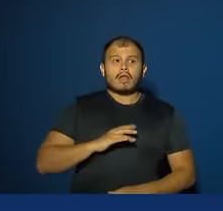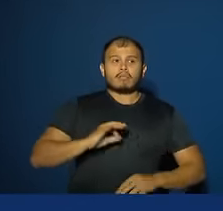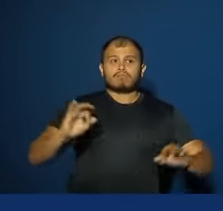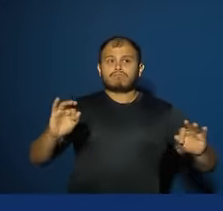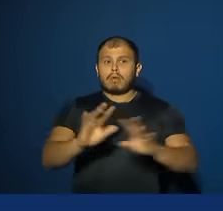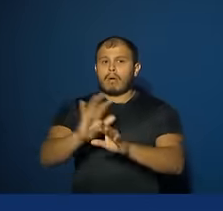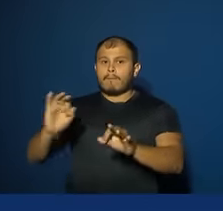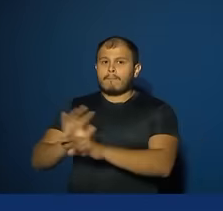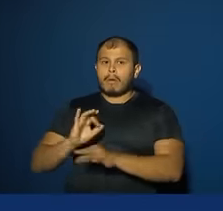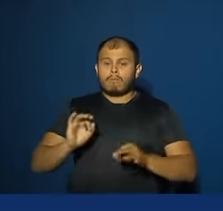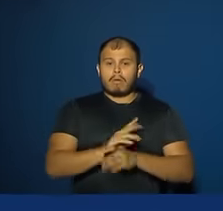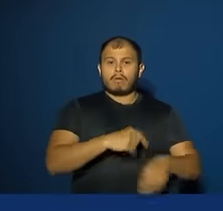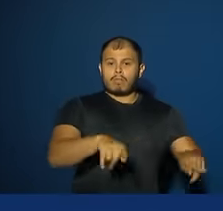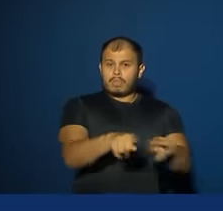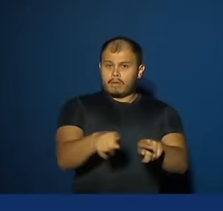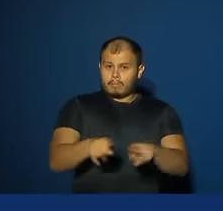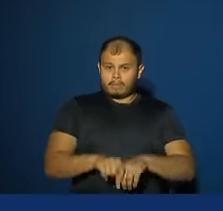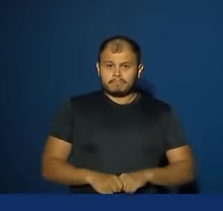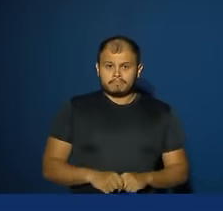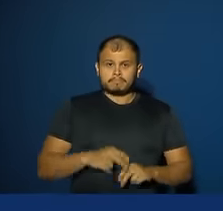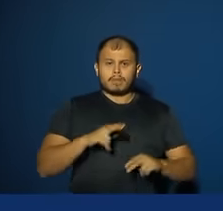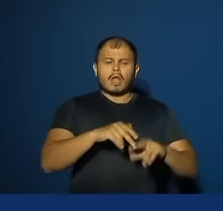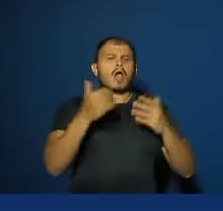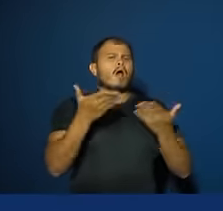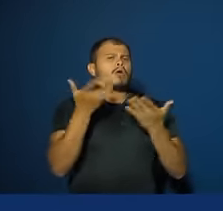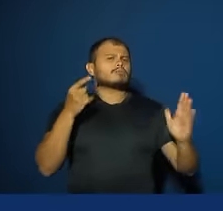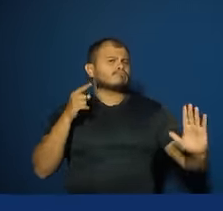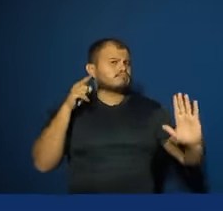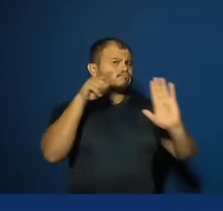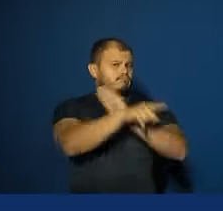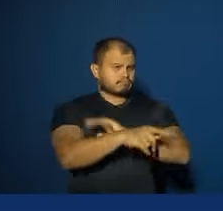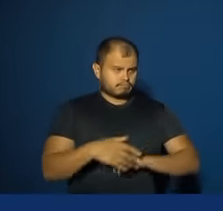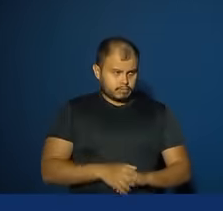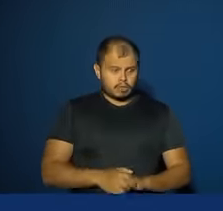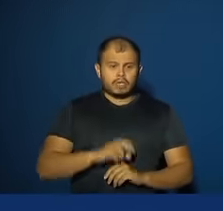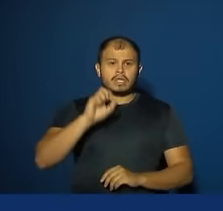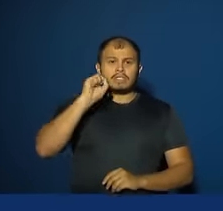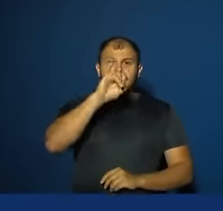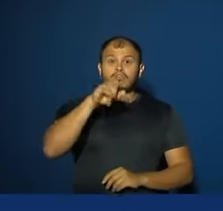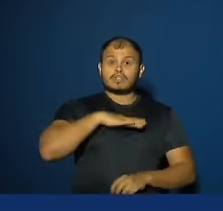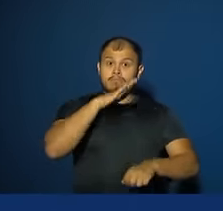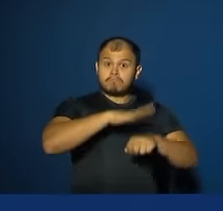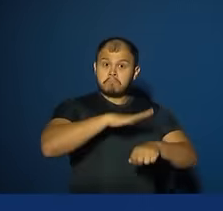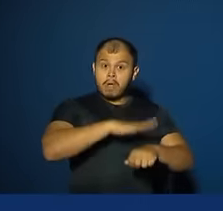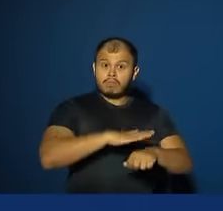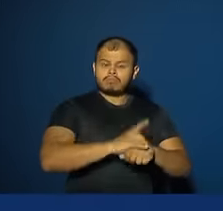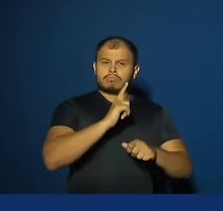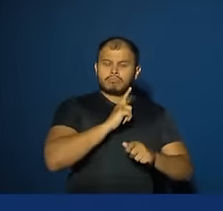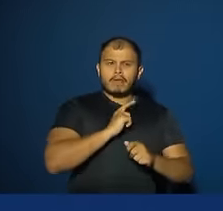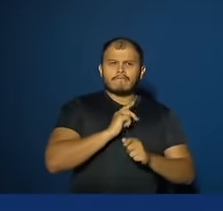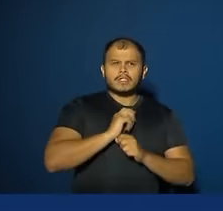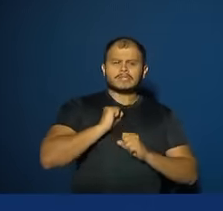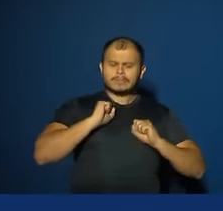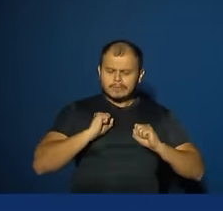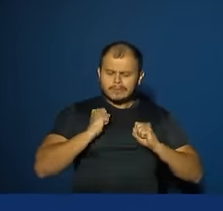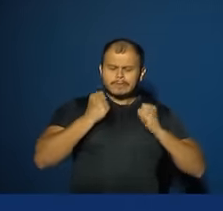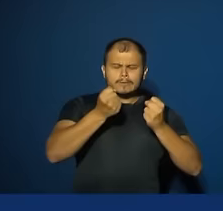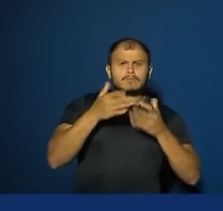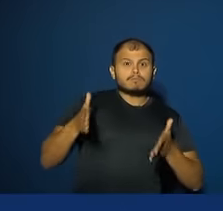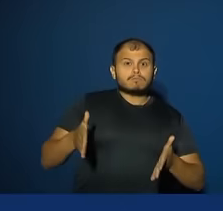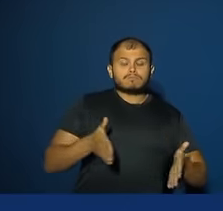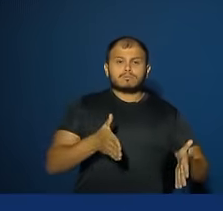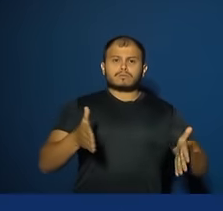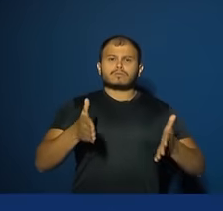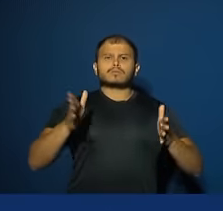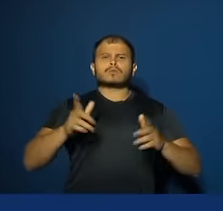soluções colocadas na mesa a minha pergunta a você que se empenhou olhou viu um Horizonte ali é em que